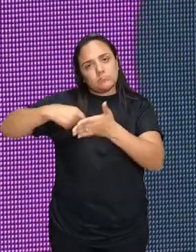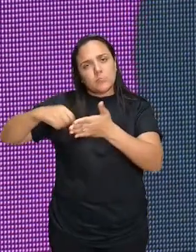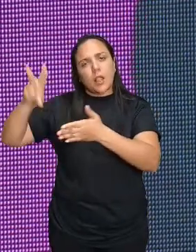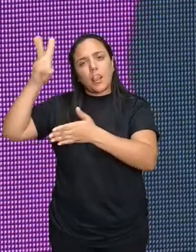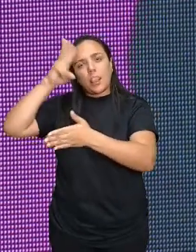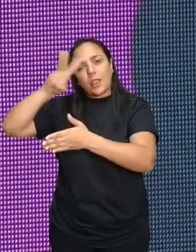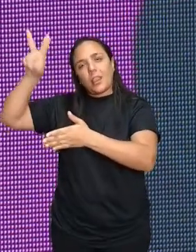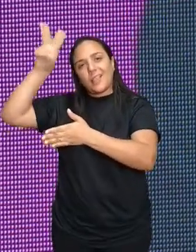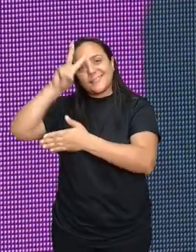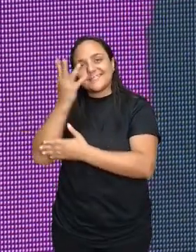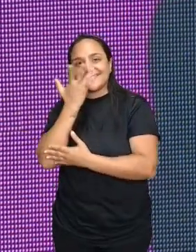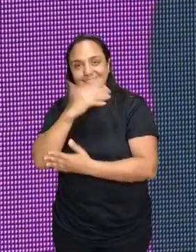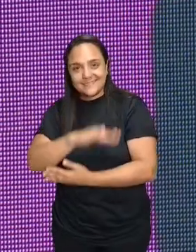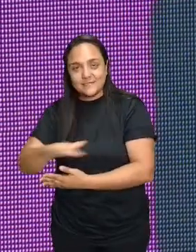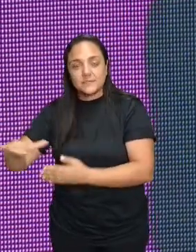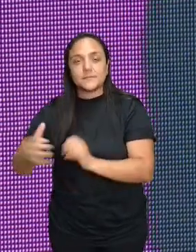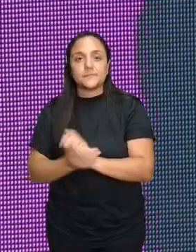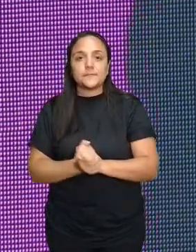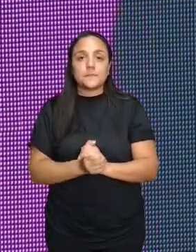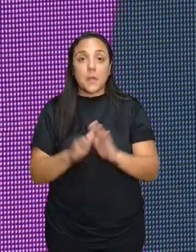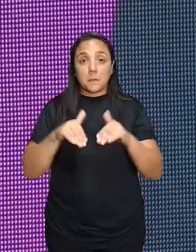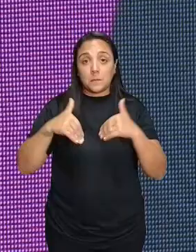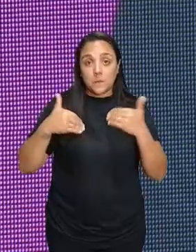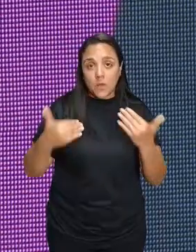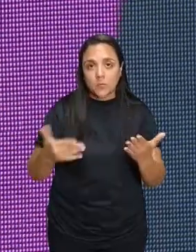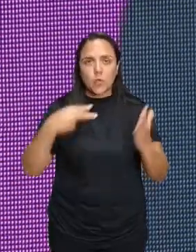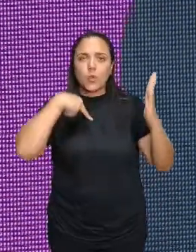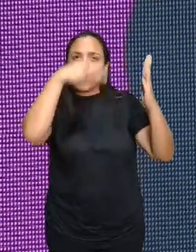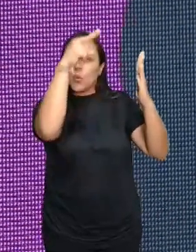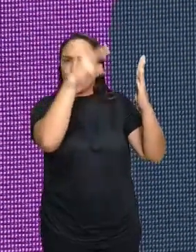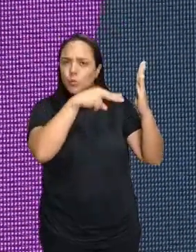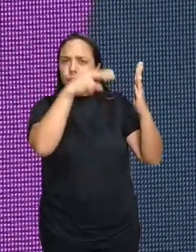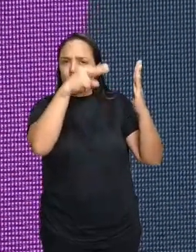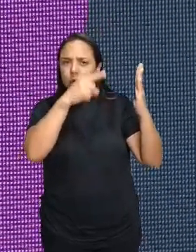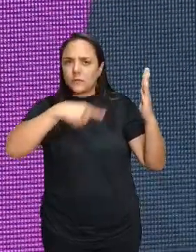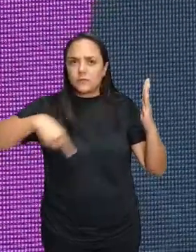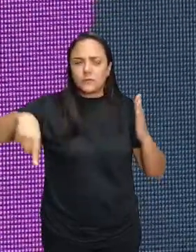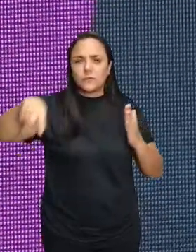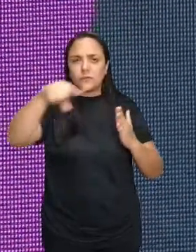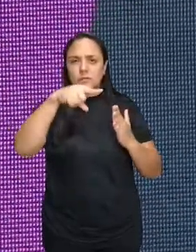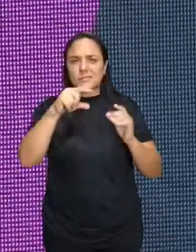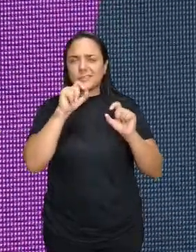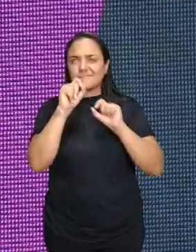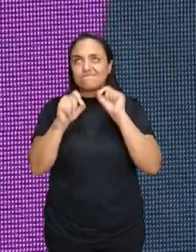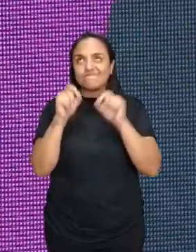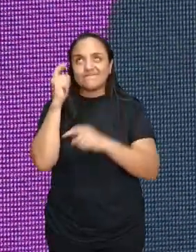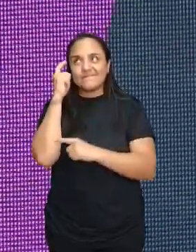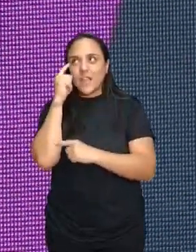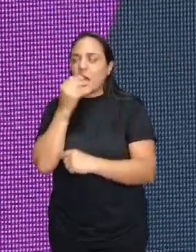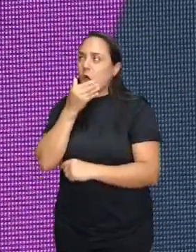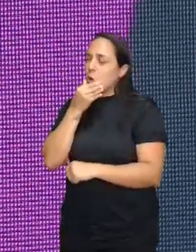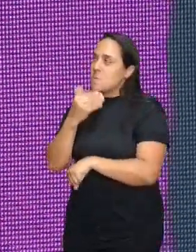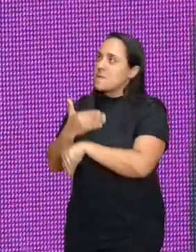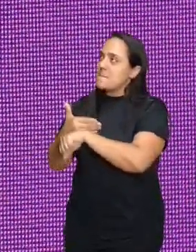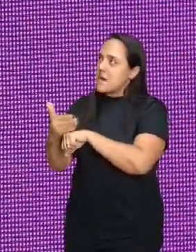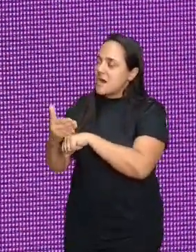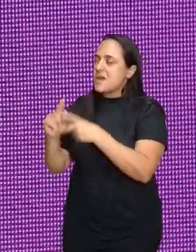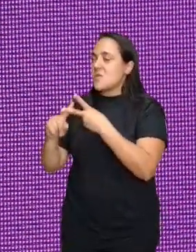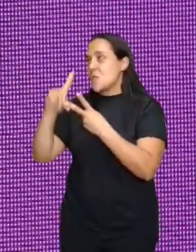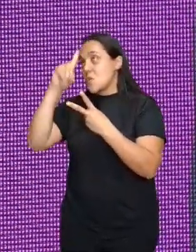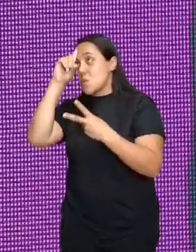infantil. Bom, ao ler esse depoimento, vocês logo puderam associar comigo, né? Um homem branco, loiro,